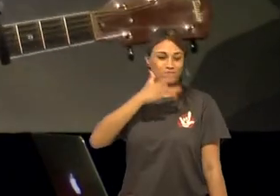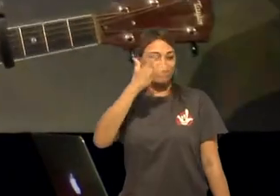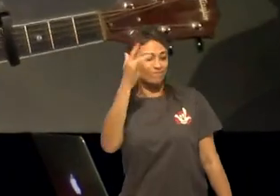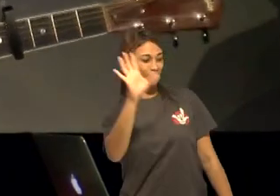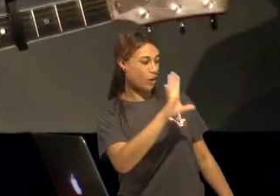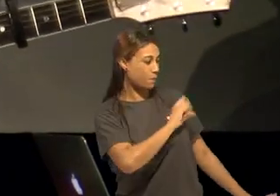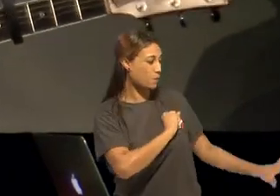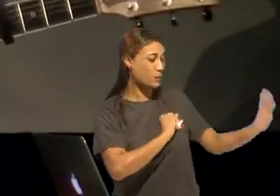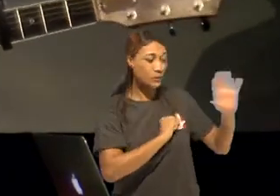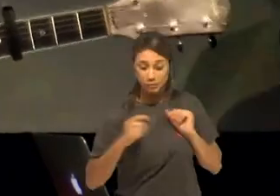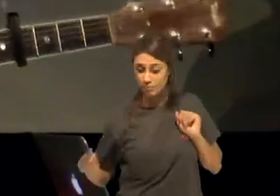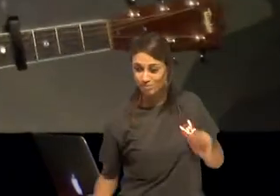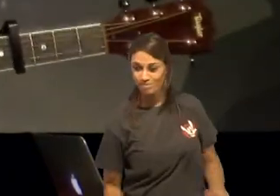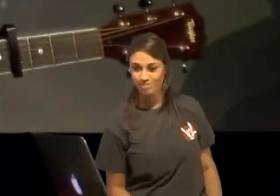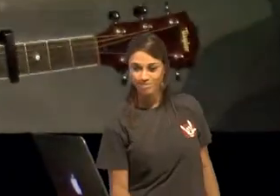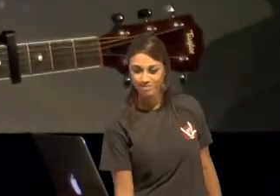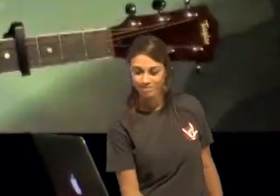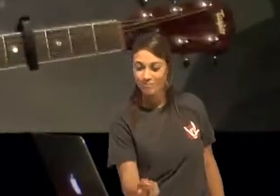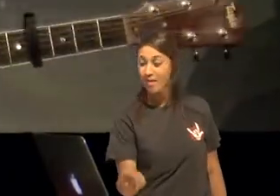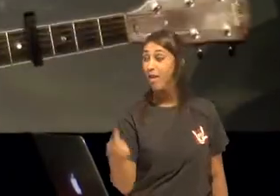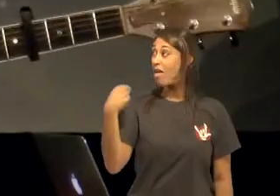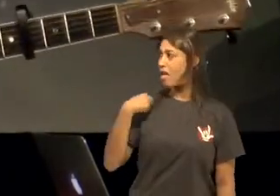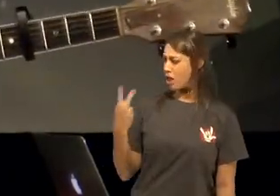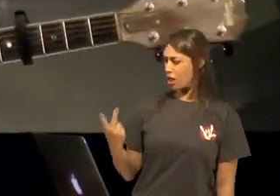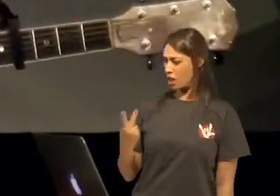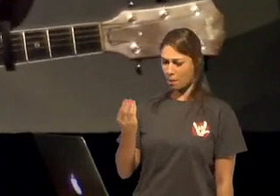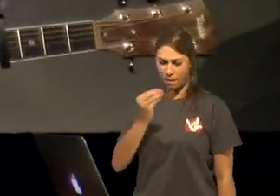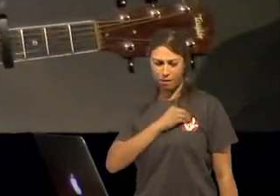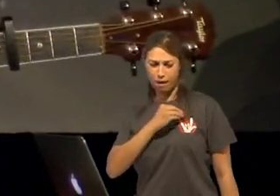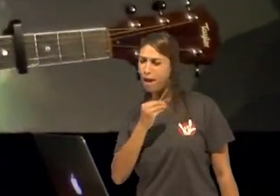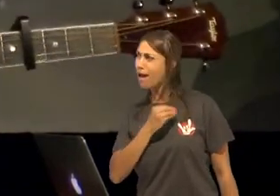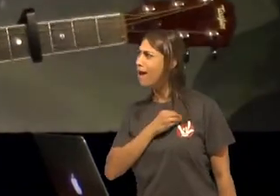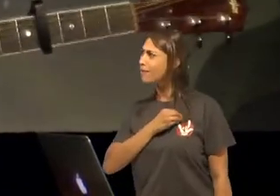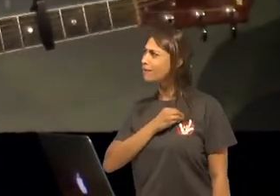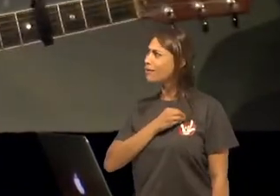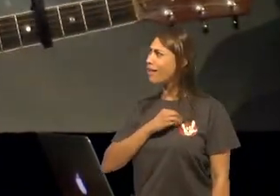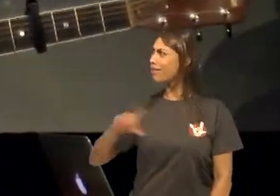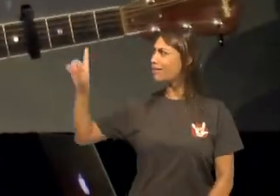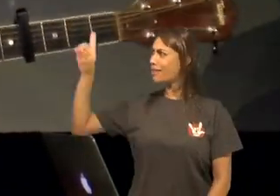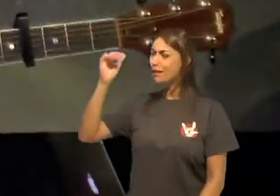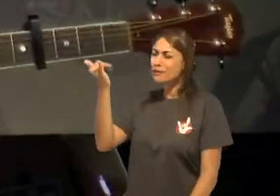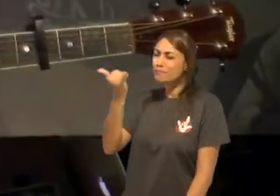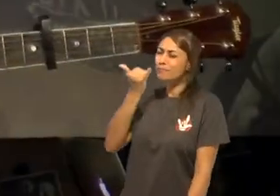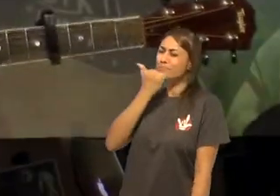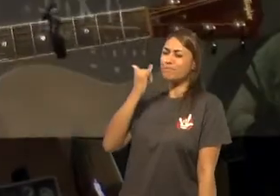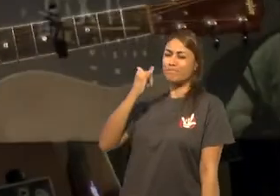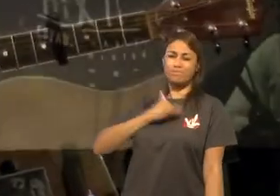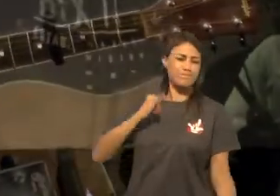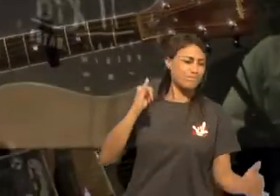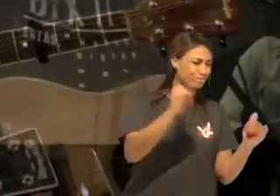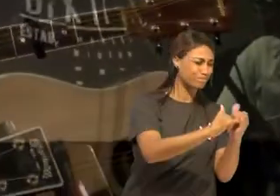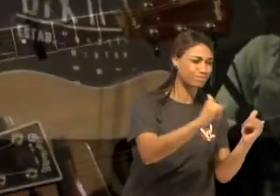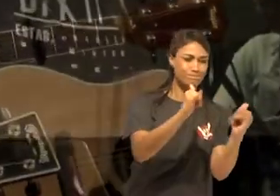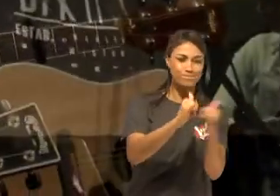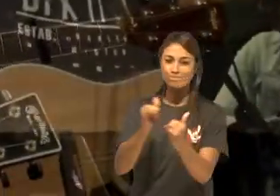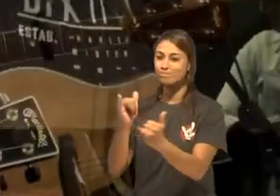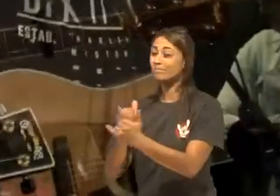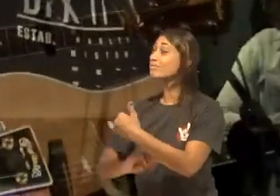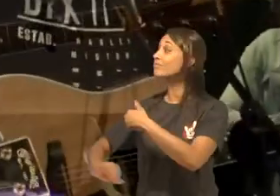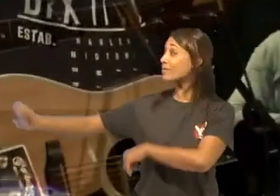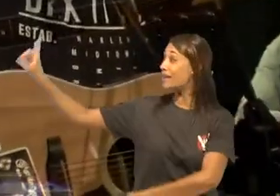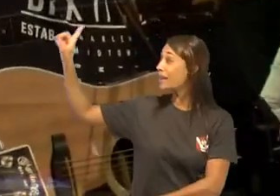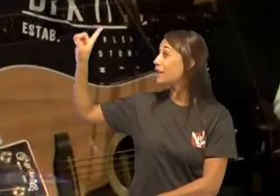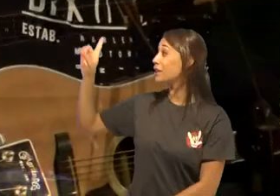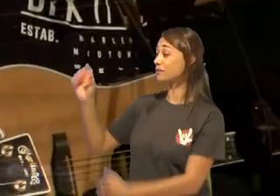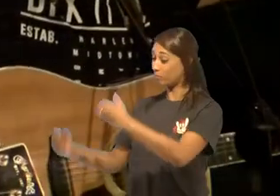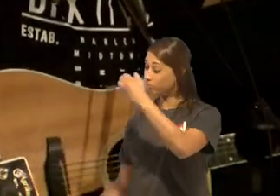o infinito entre mim, o pecado infinitamente perdoado. Eu sei que sou. Meu Criador é meu marido,